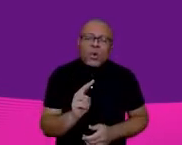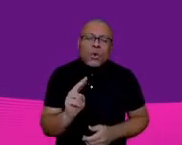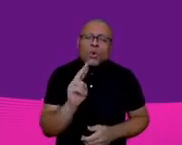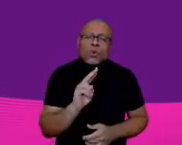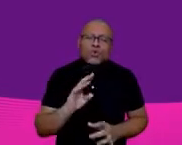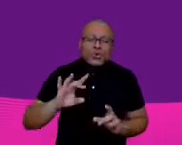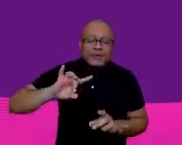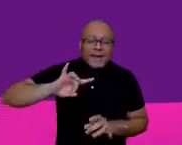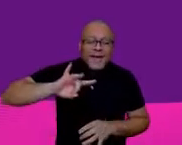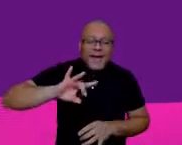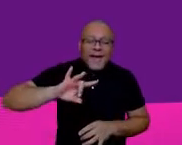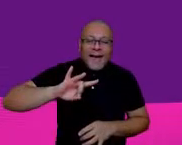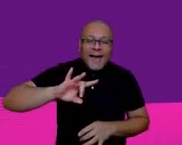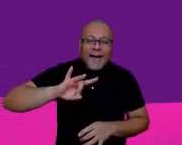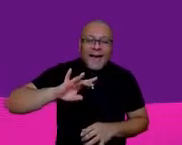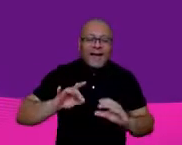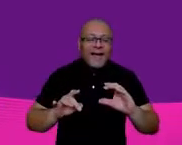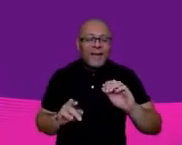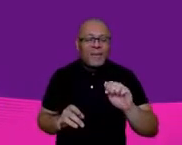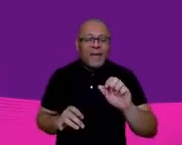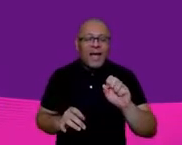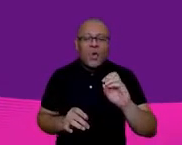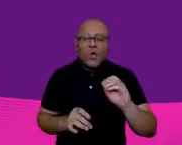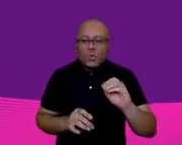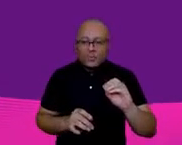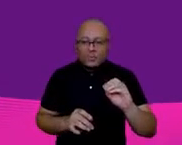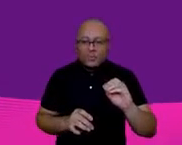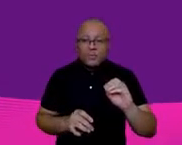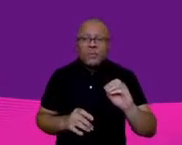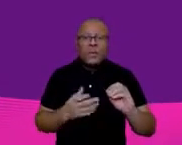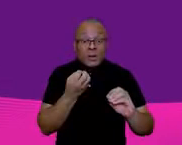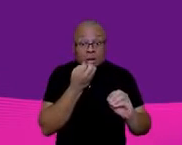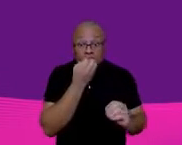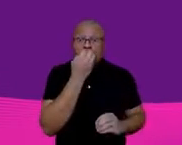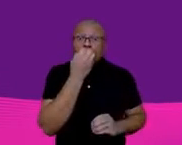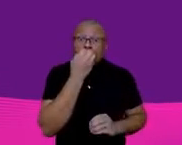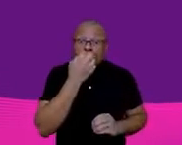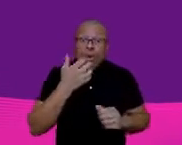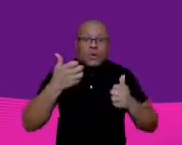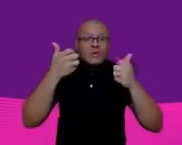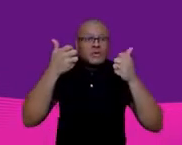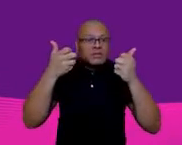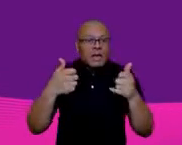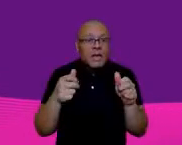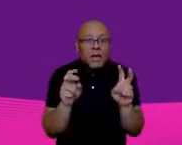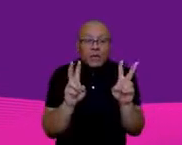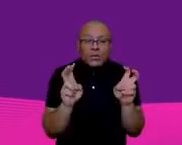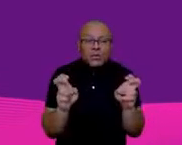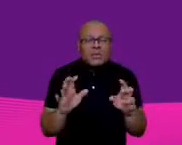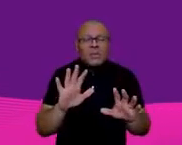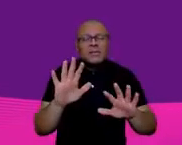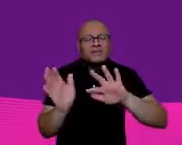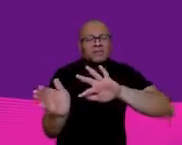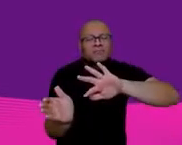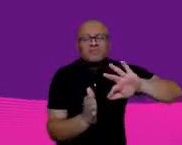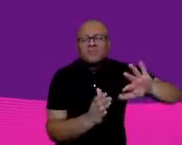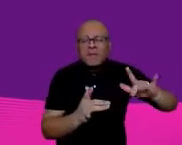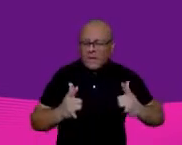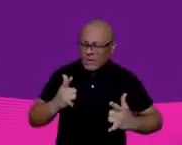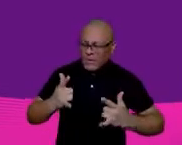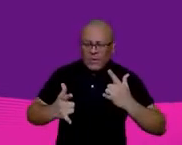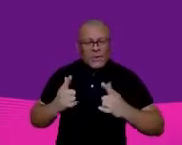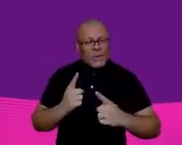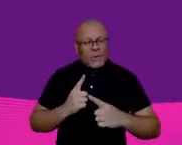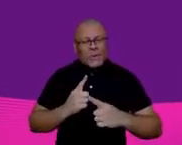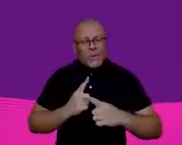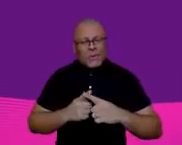sistema macro. E vai ser muito bom poder falar isso. Por que robótica? Essa é a pergunta. Antes nós fazemos bem